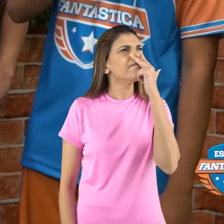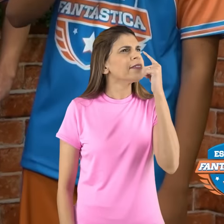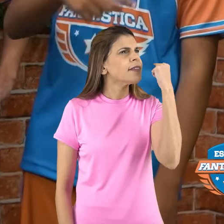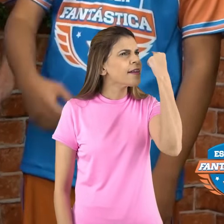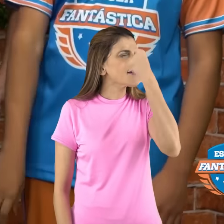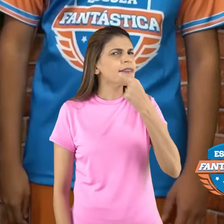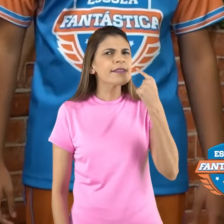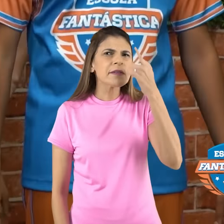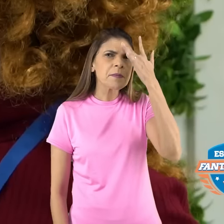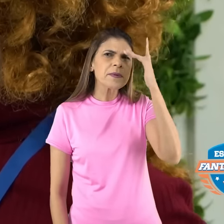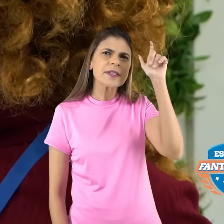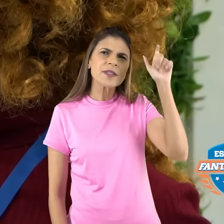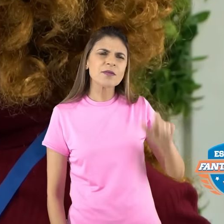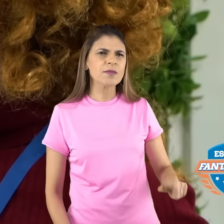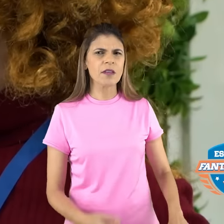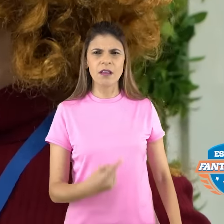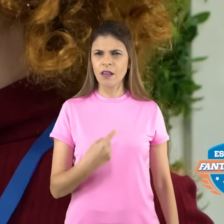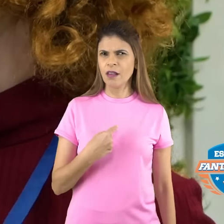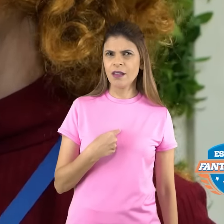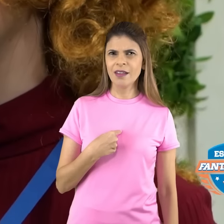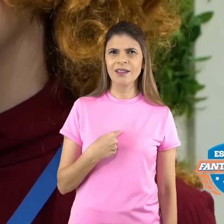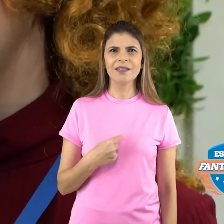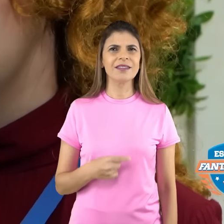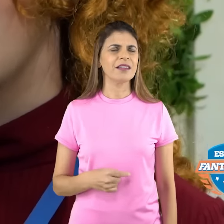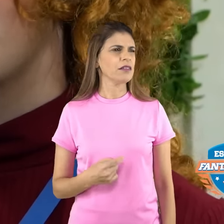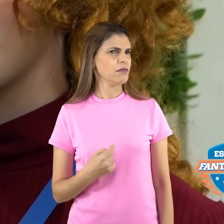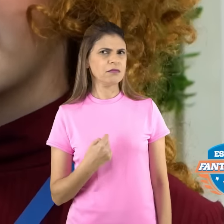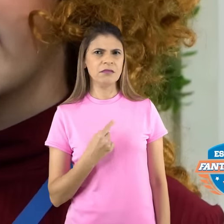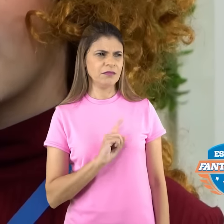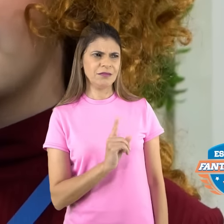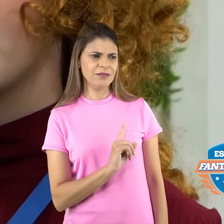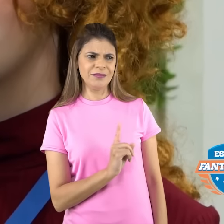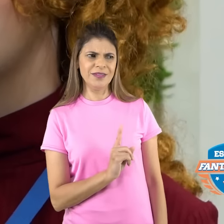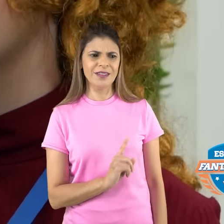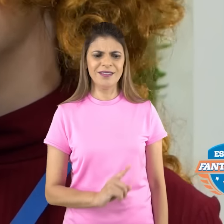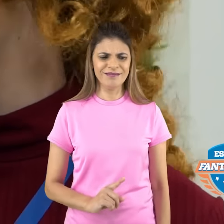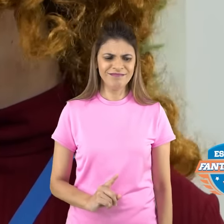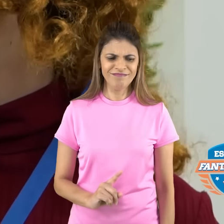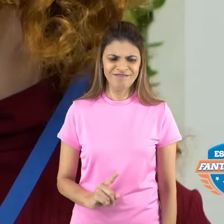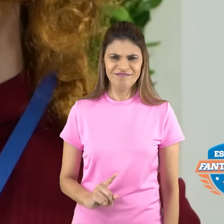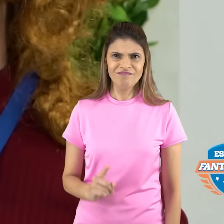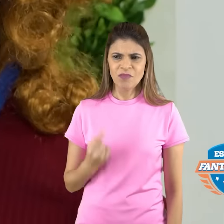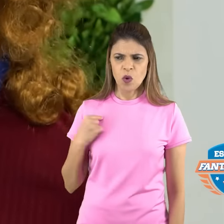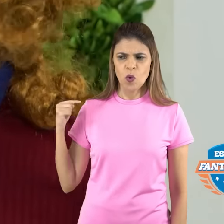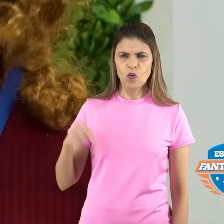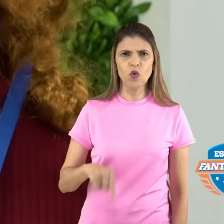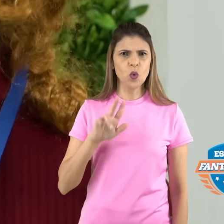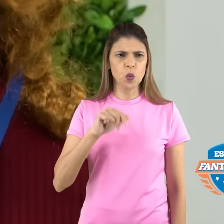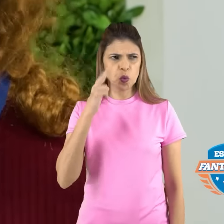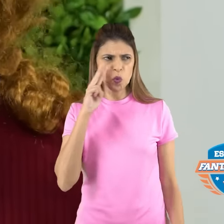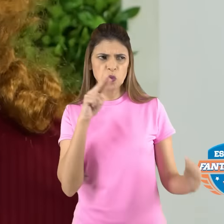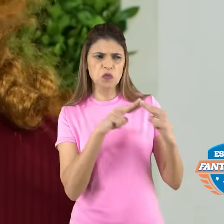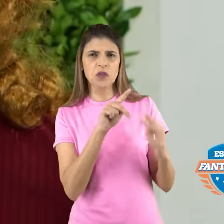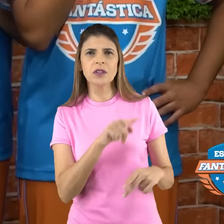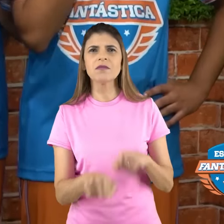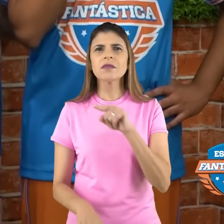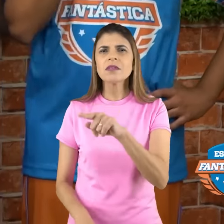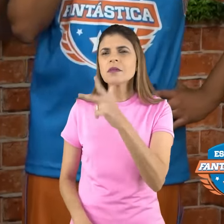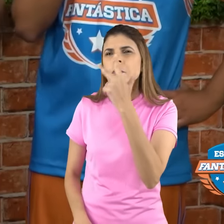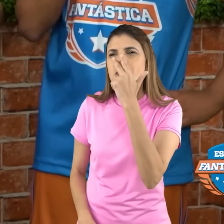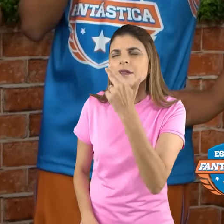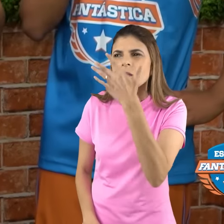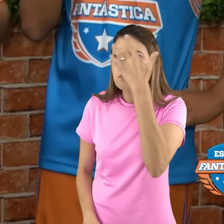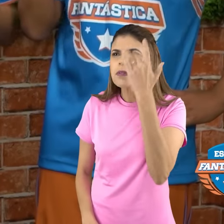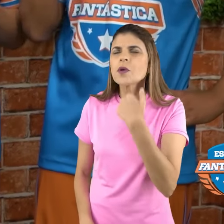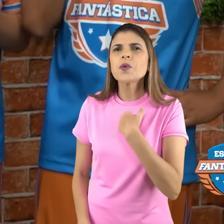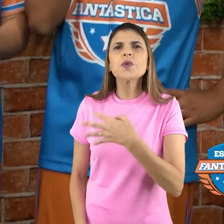não é? Eu? É claro que não. Eu nunca te vi aqui, nunca te vi. Não. Você parece com uma